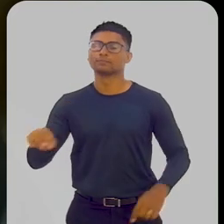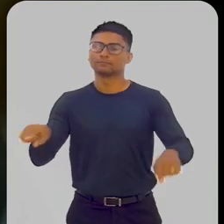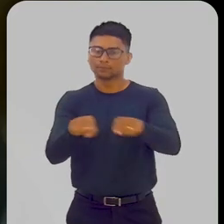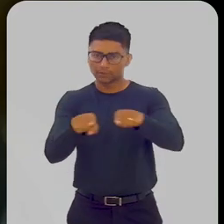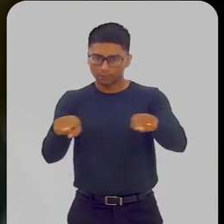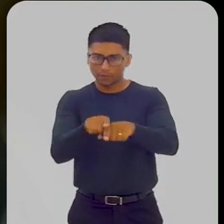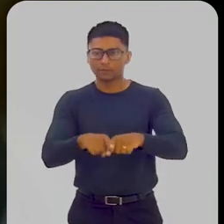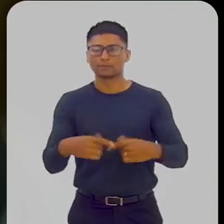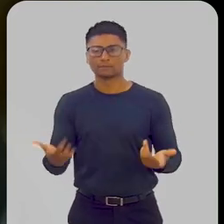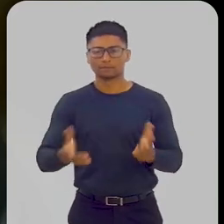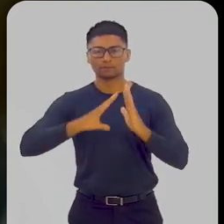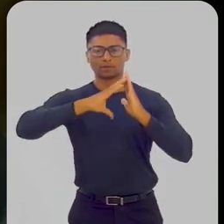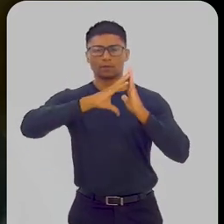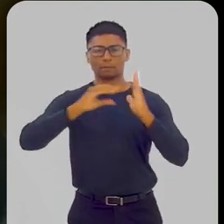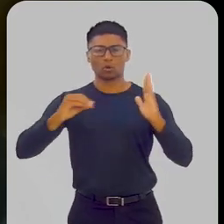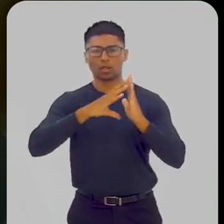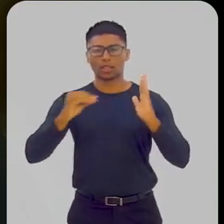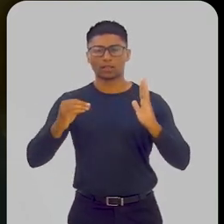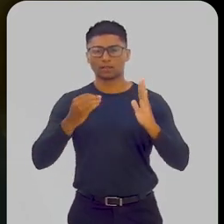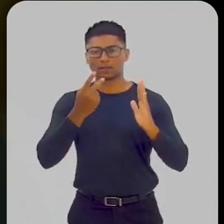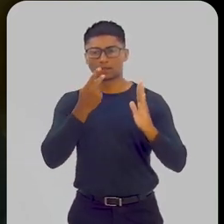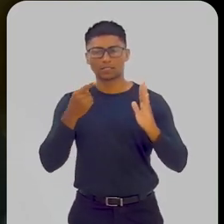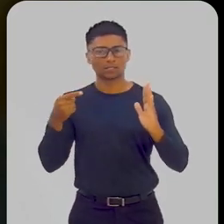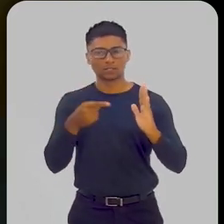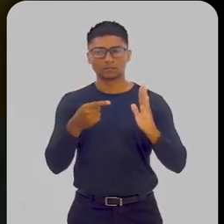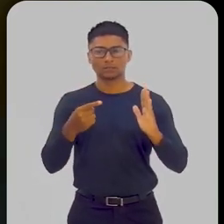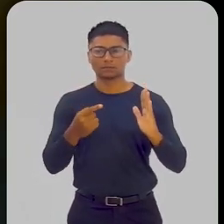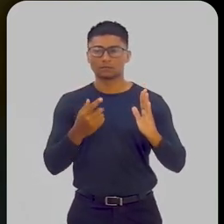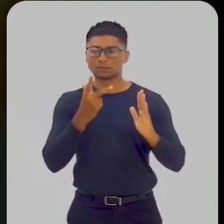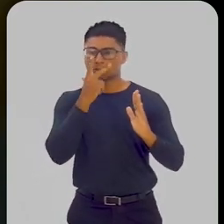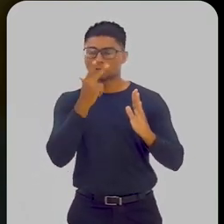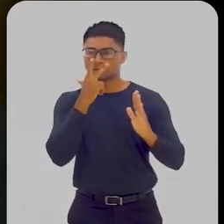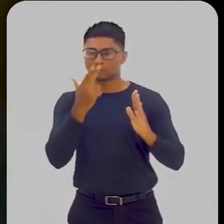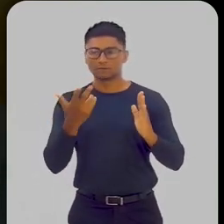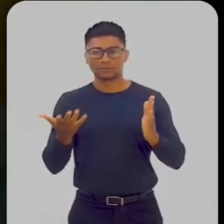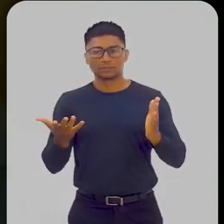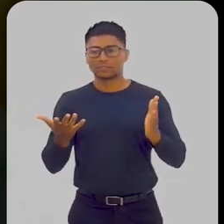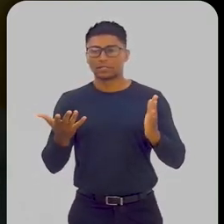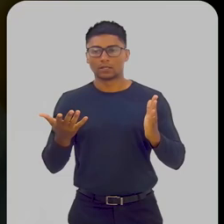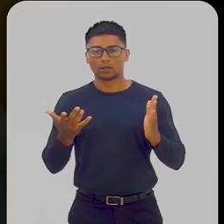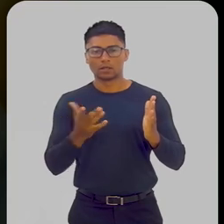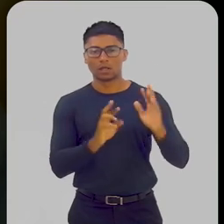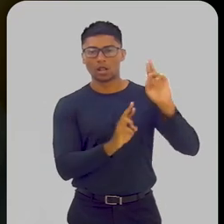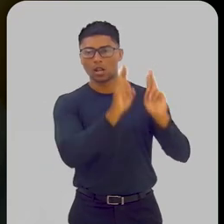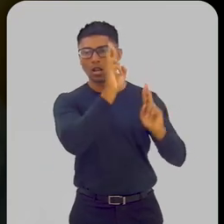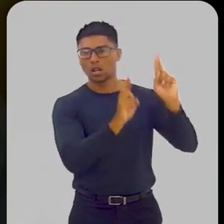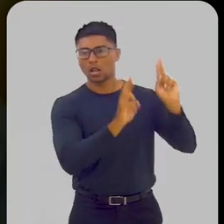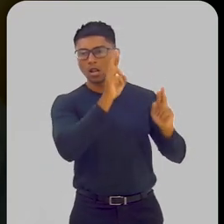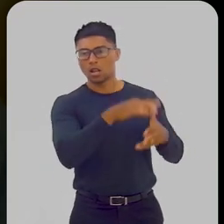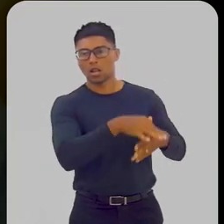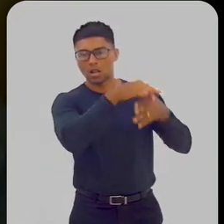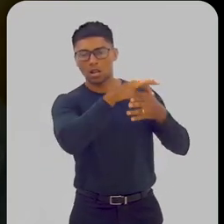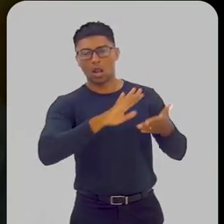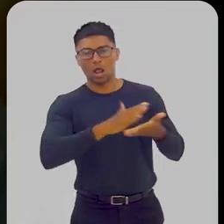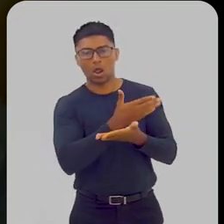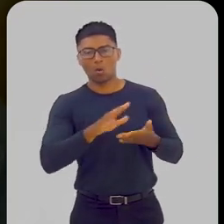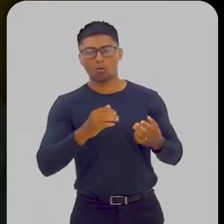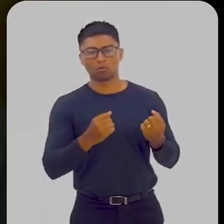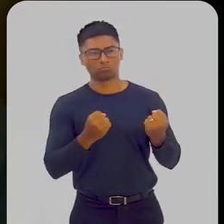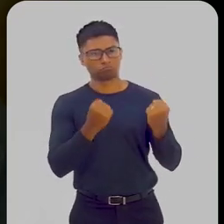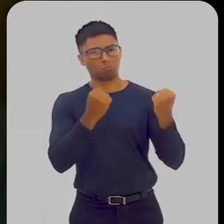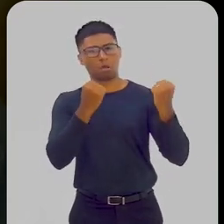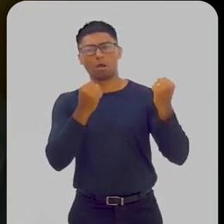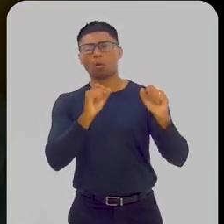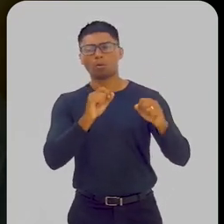engenharia brasileira, seguindo um modelo de, eu poderia chamar de guerra econômica internacional, liderada pelas potências hegemônicas,